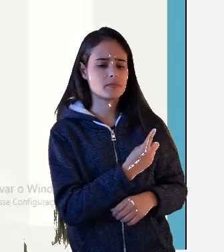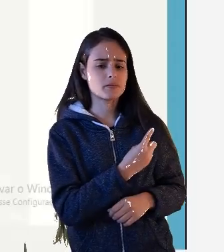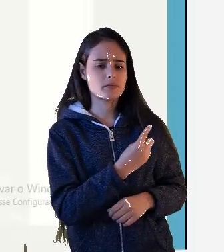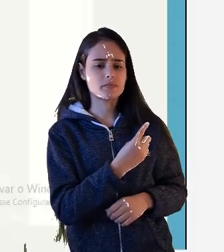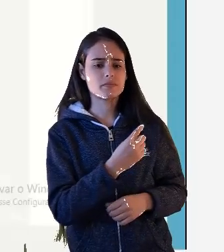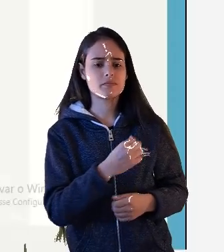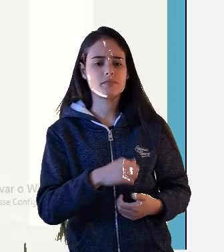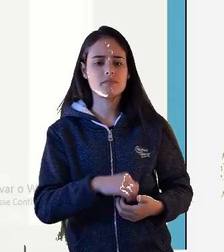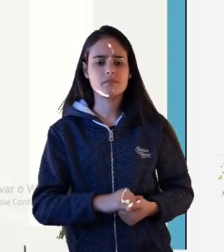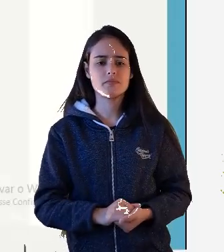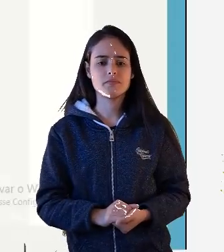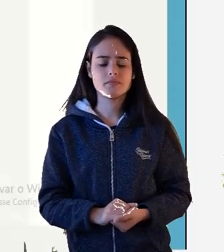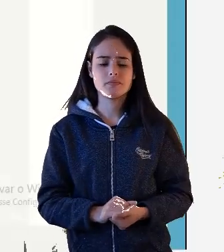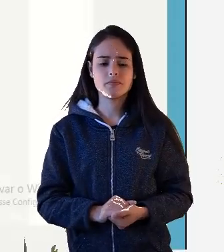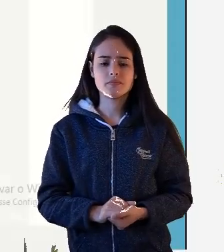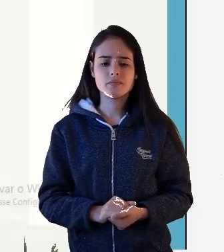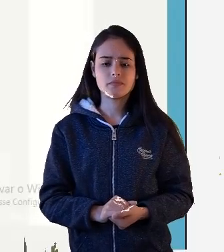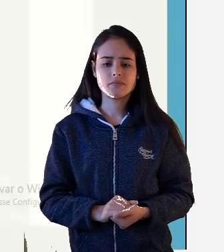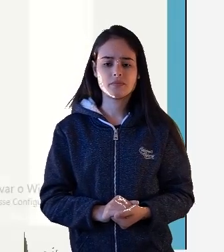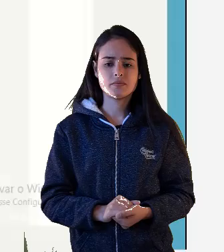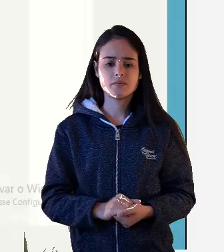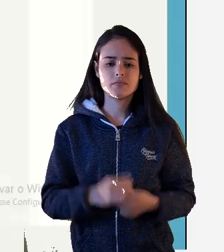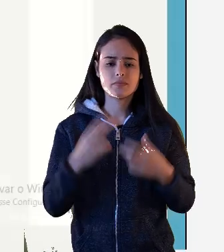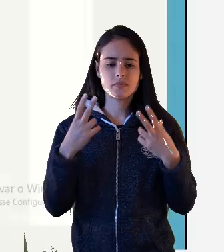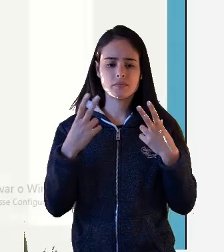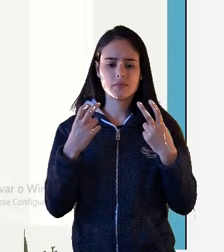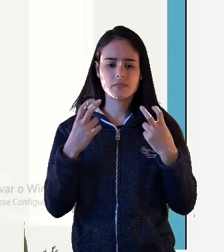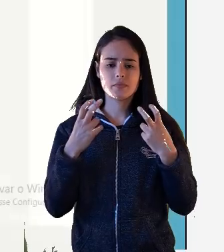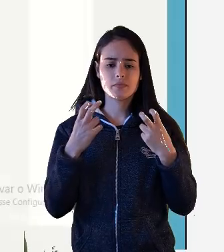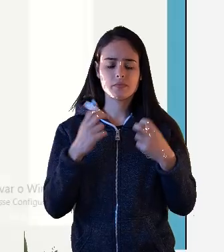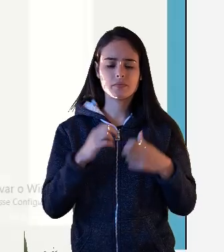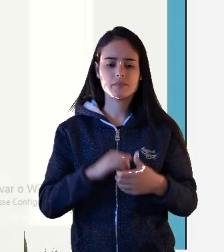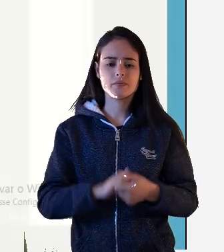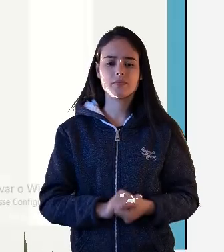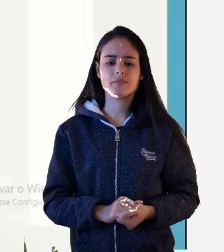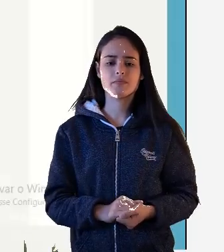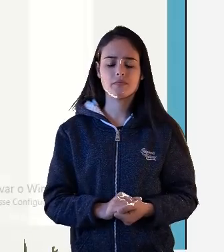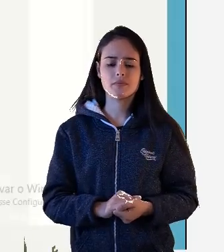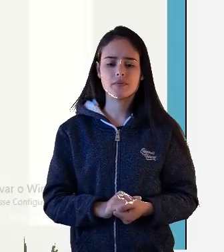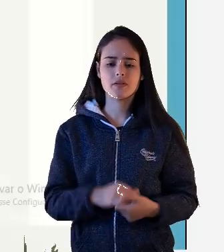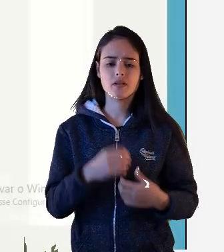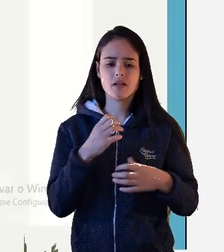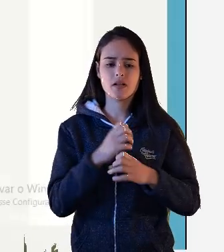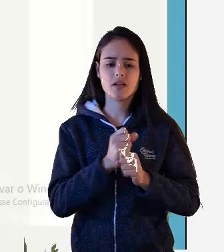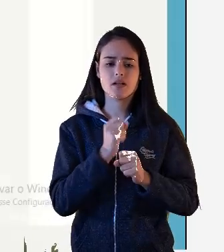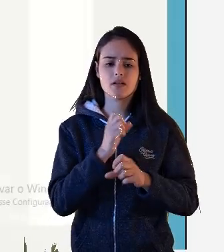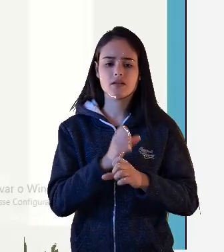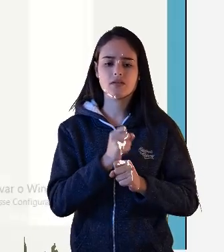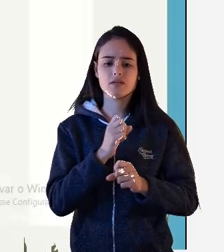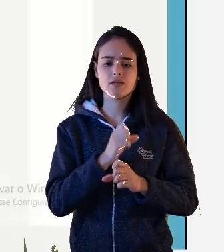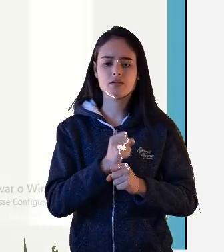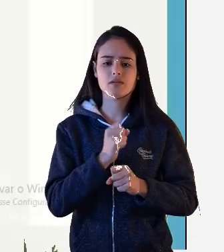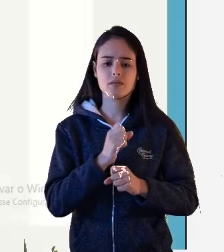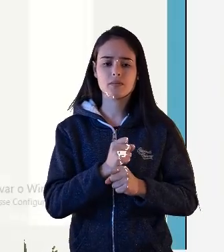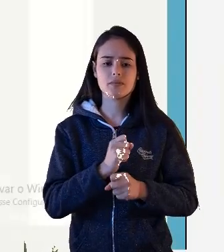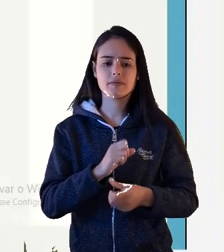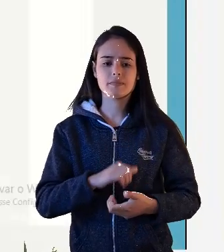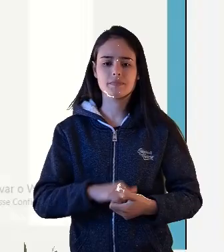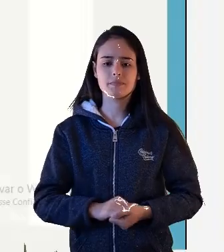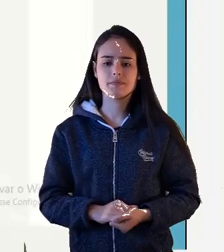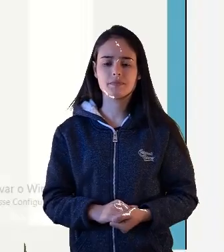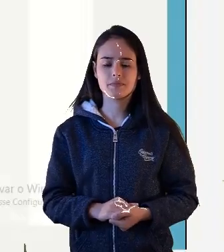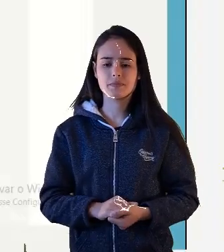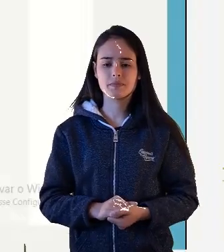coluna azul mais escuro são os brancos, as pessoas de cor branca, de raça branca, 60,2. Ali depois são as